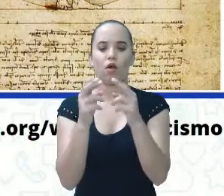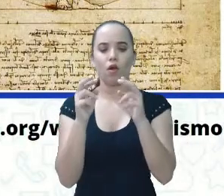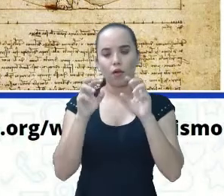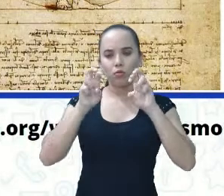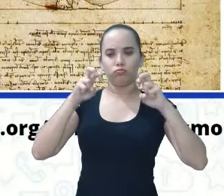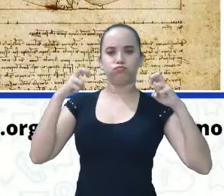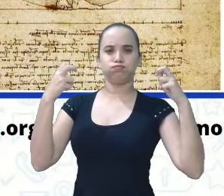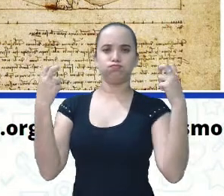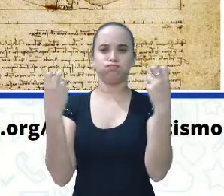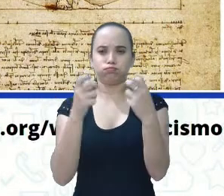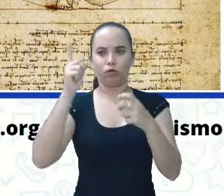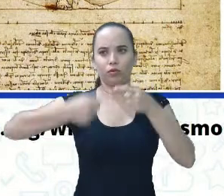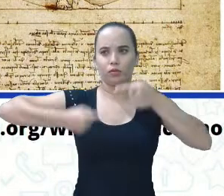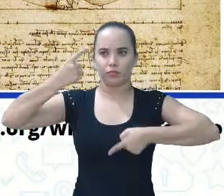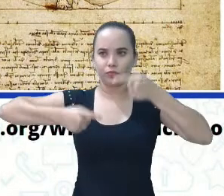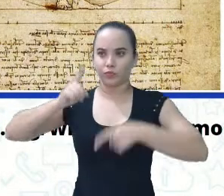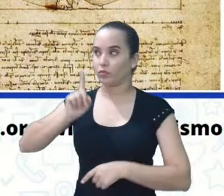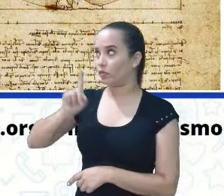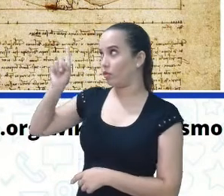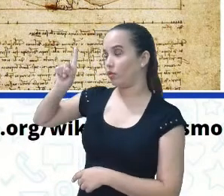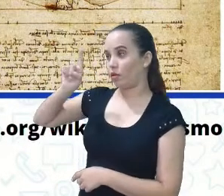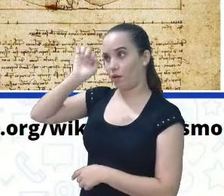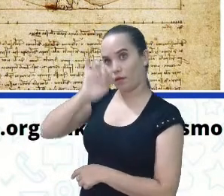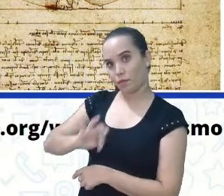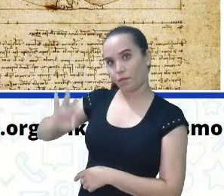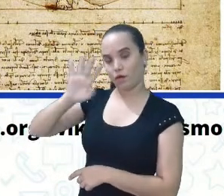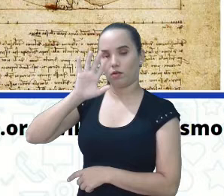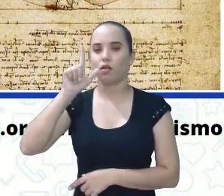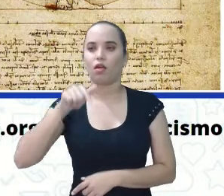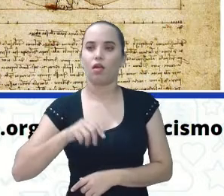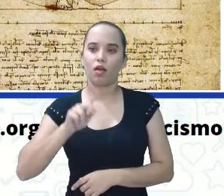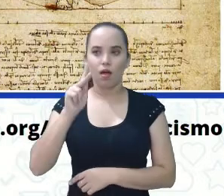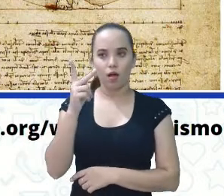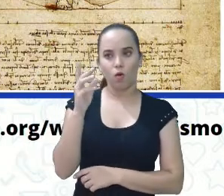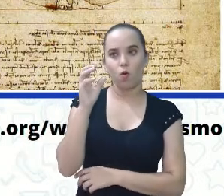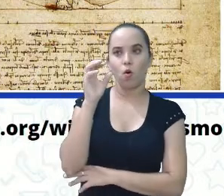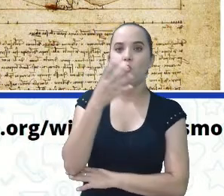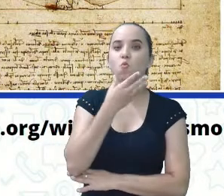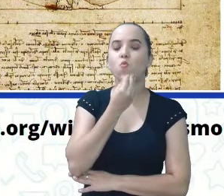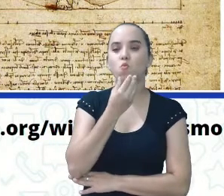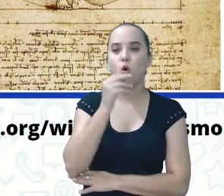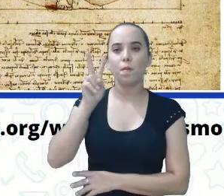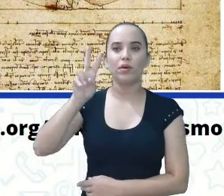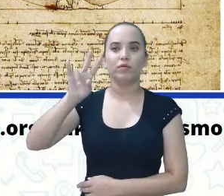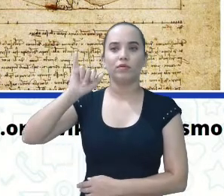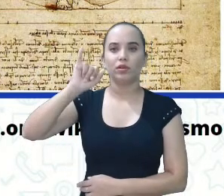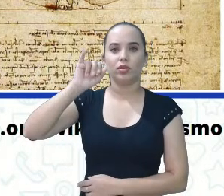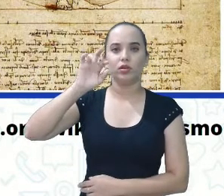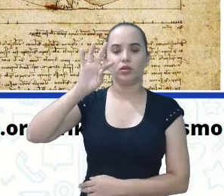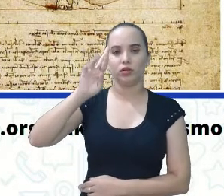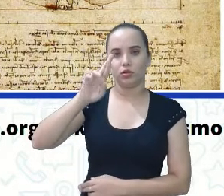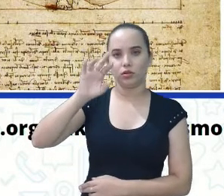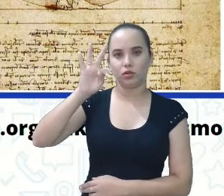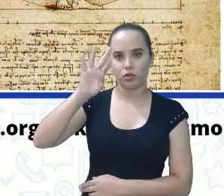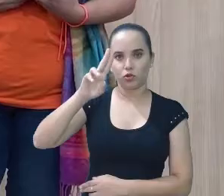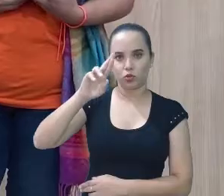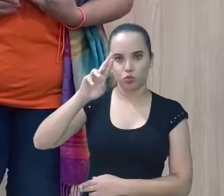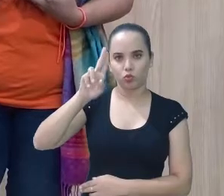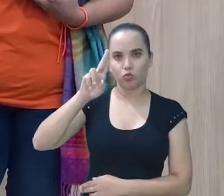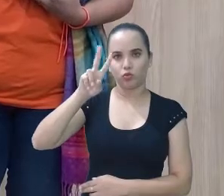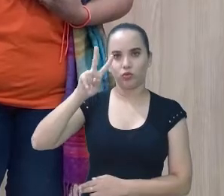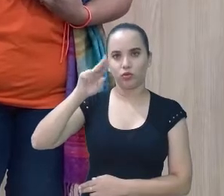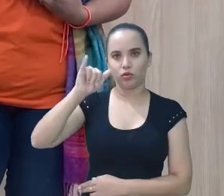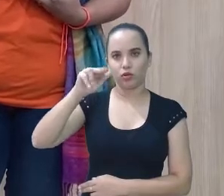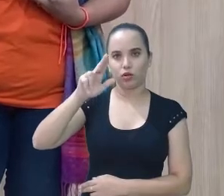Gente, aqui ó, o Homem Vitruviano, tá? De Leonardo da Vinci. É uma figura que é